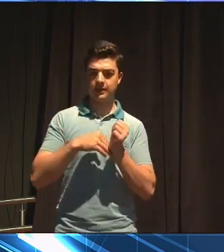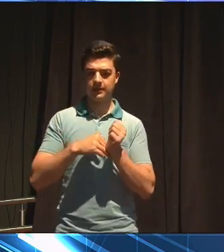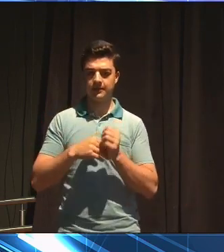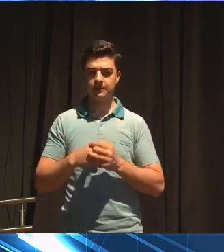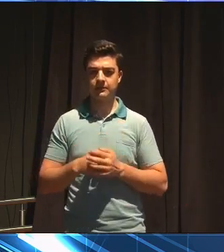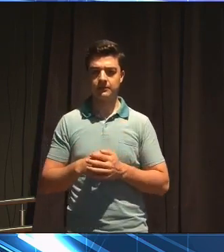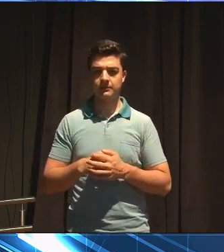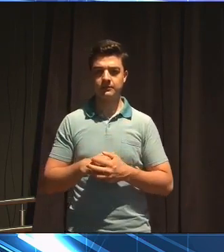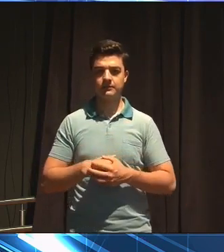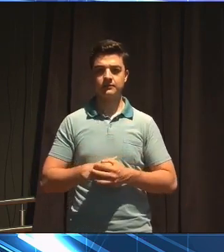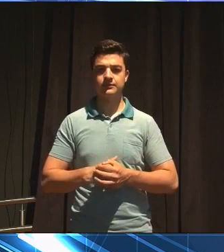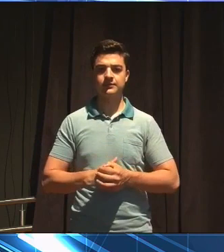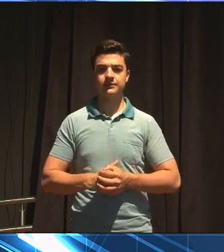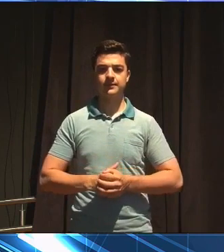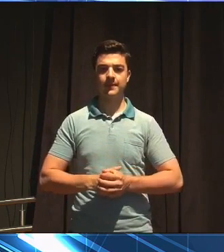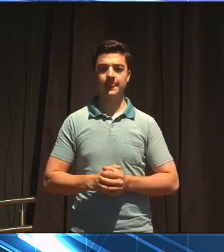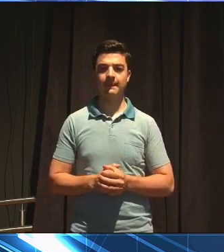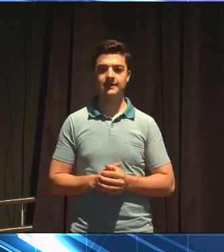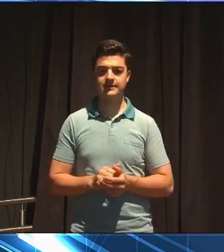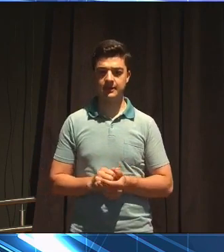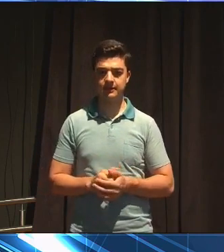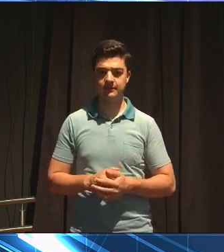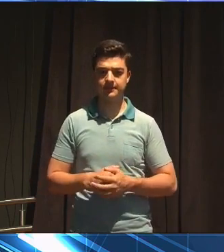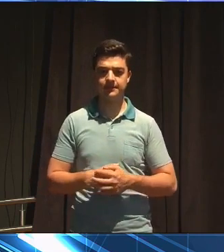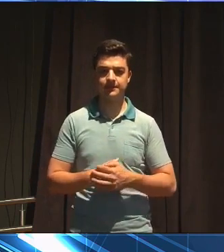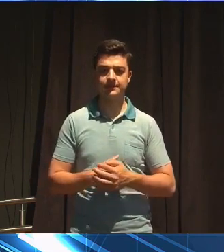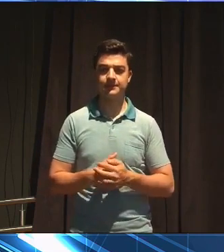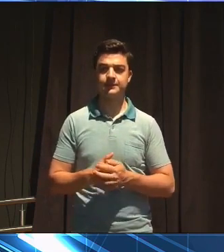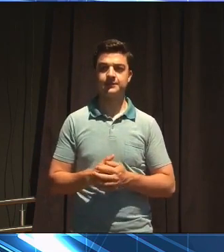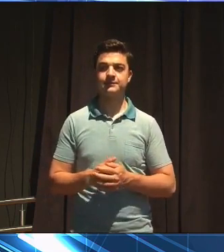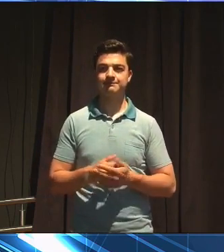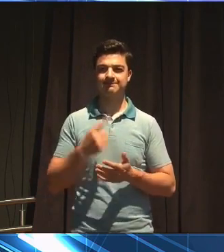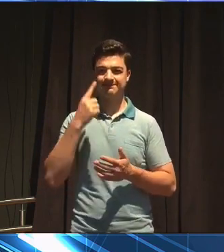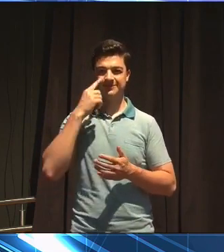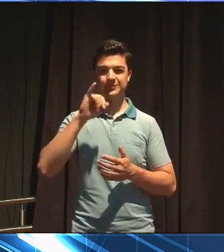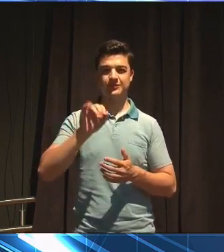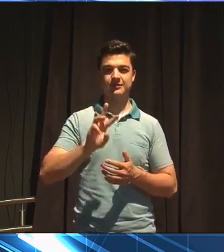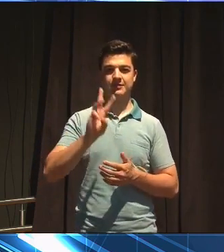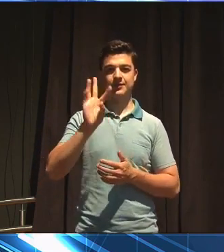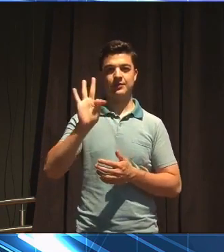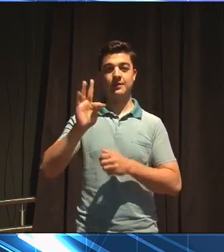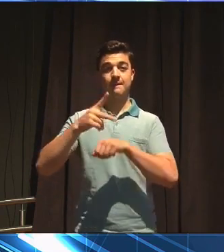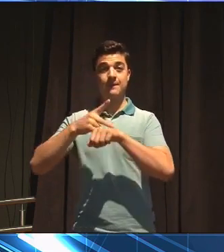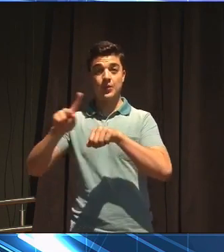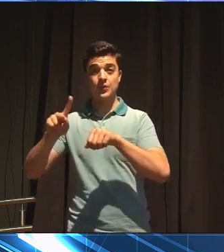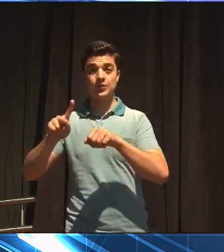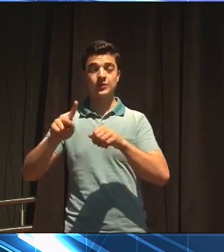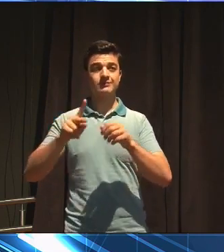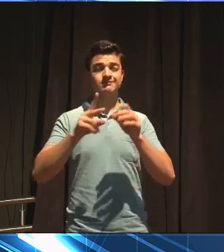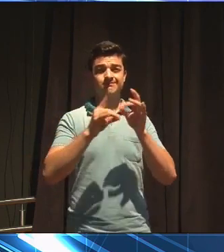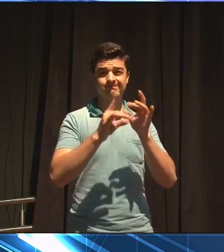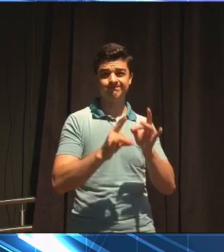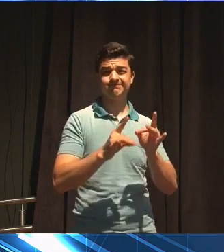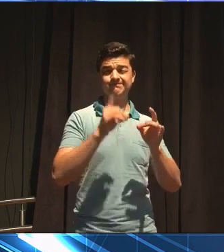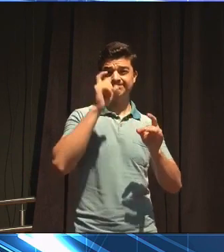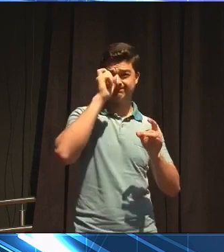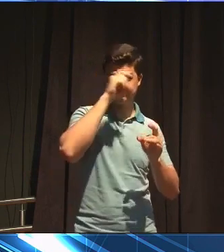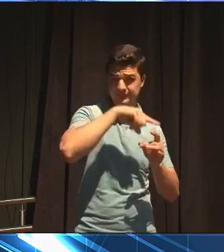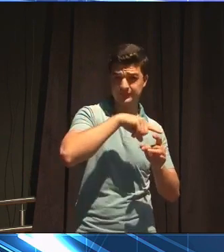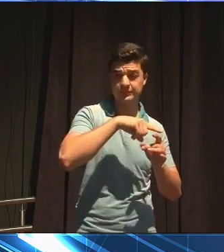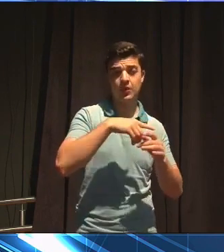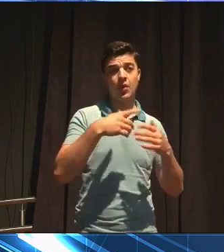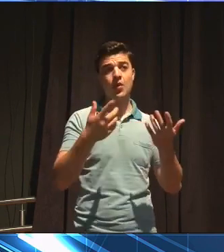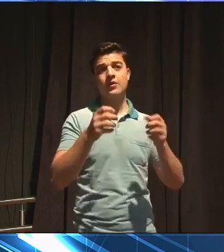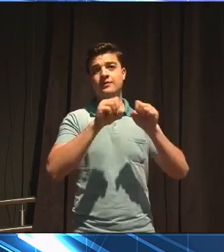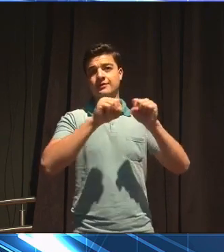sobre quando que eu vou usar um JWT puro, trazer toda essa complexidade, ou quando eu vou para um sistema ainda mais